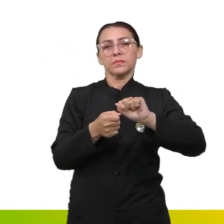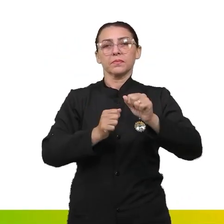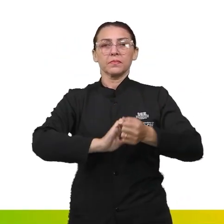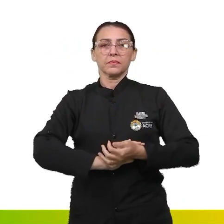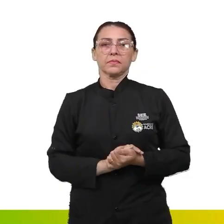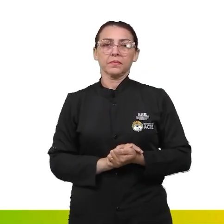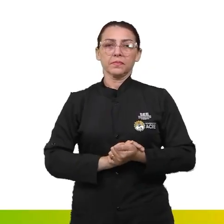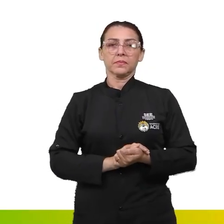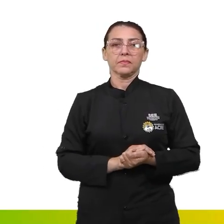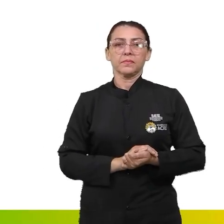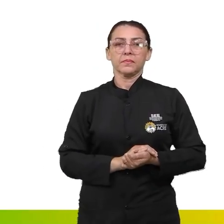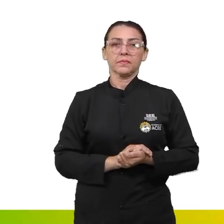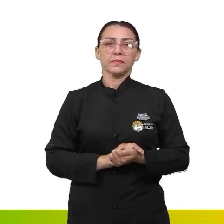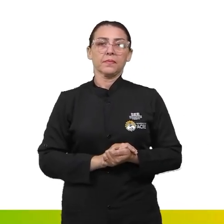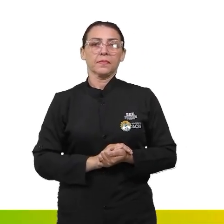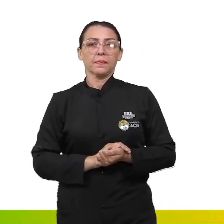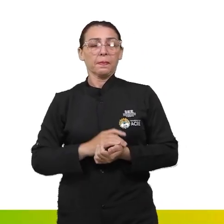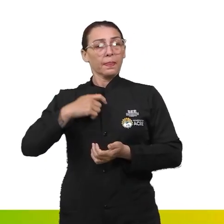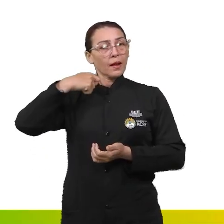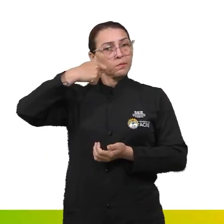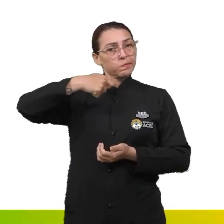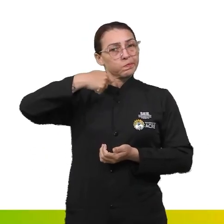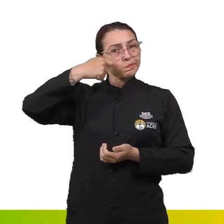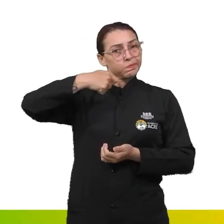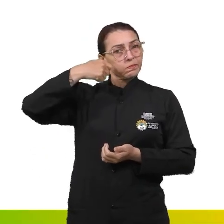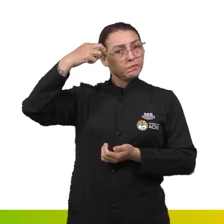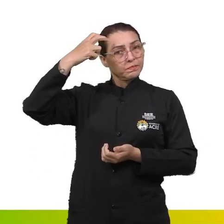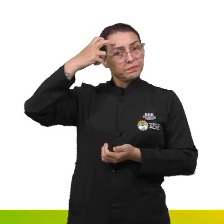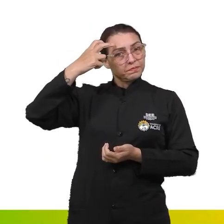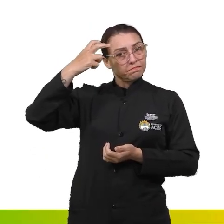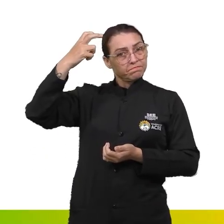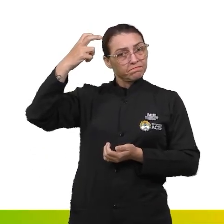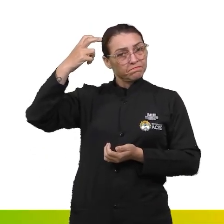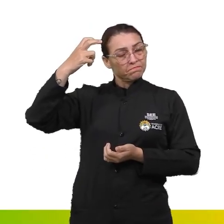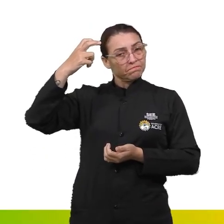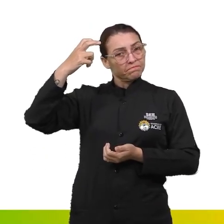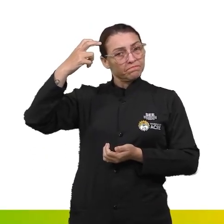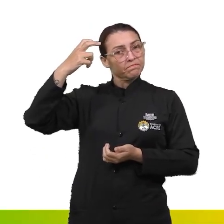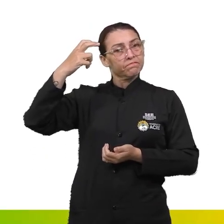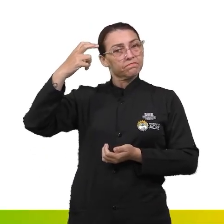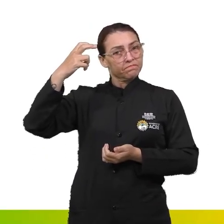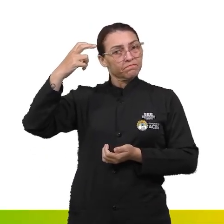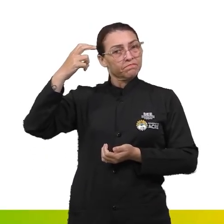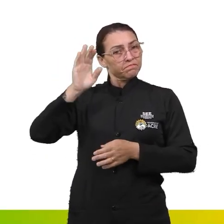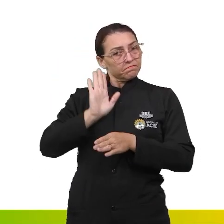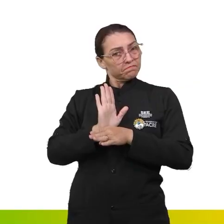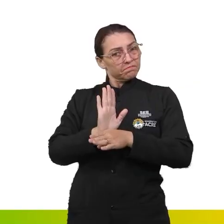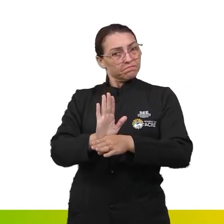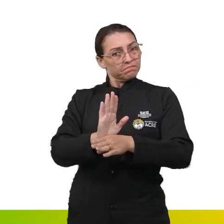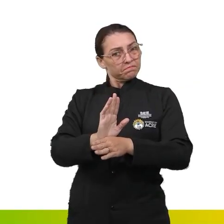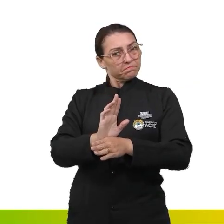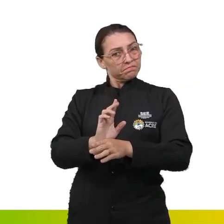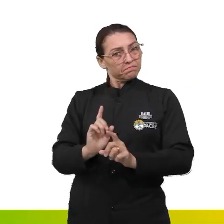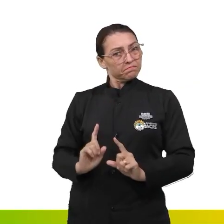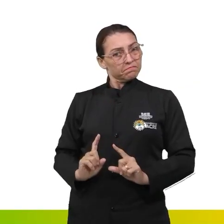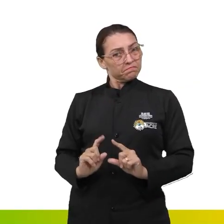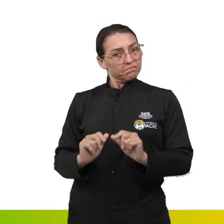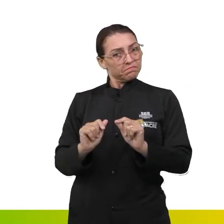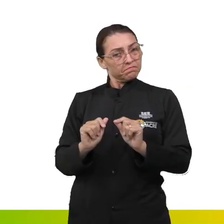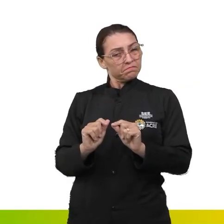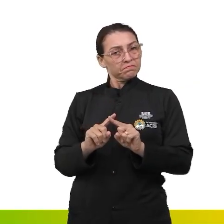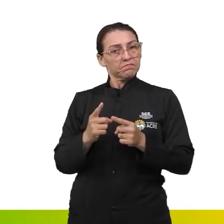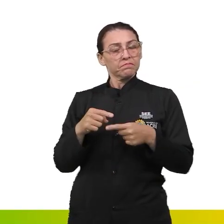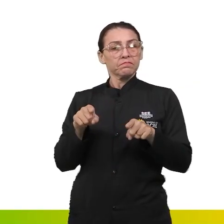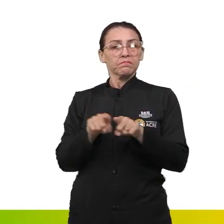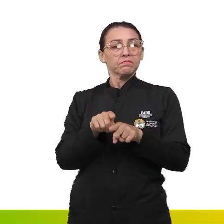olha, eles patrocinavam artistas e intelectuais. Não só patrocinavam, como